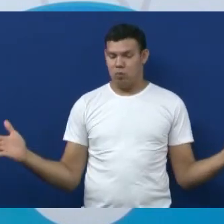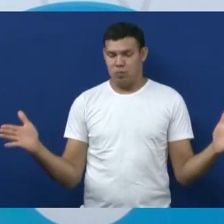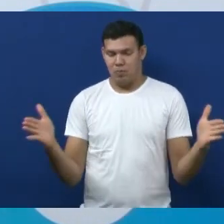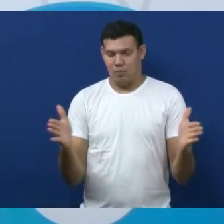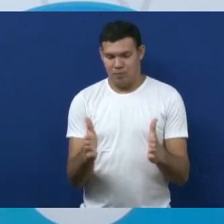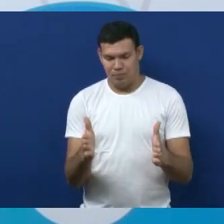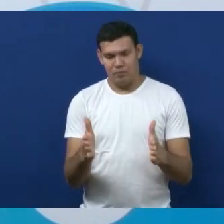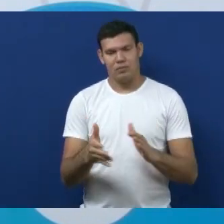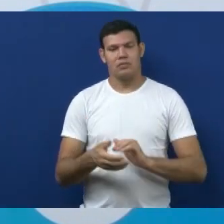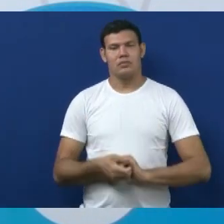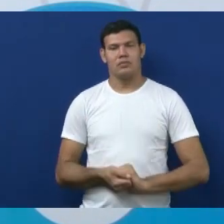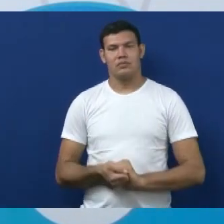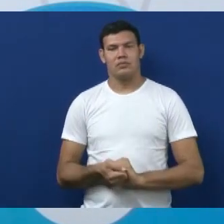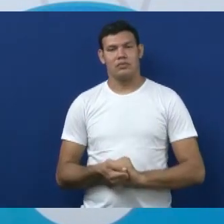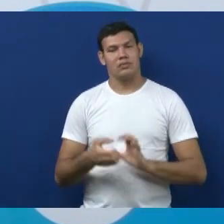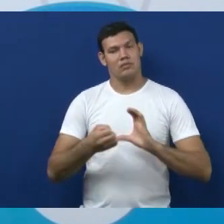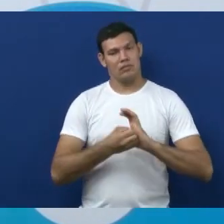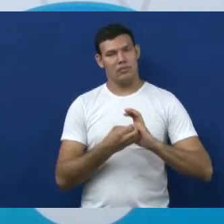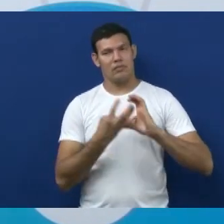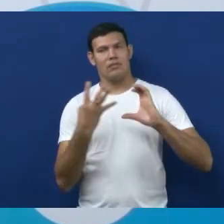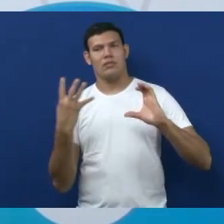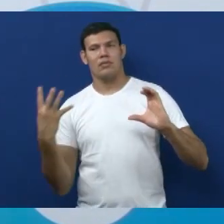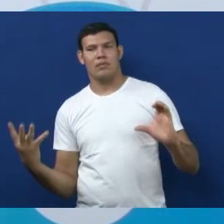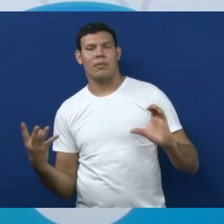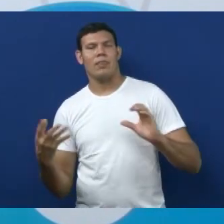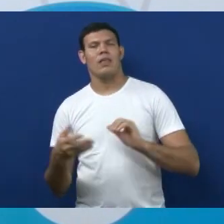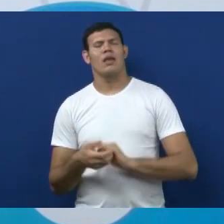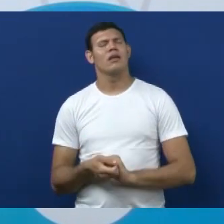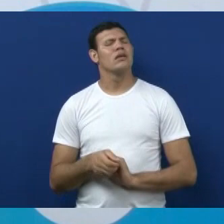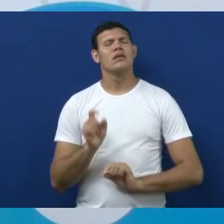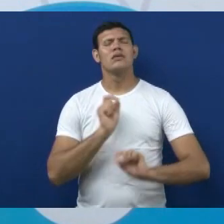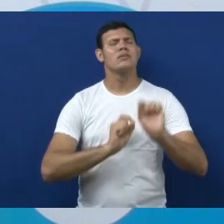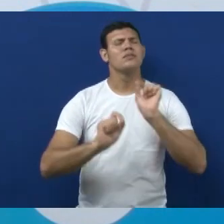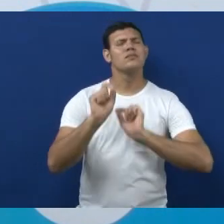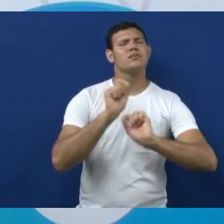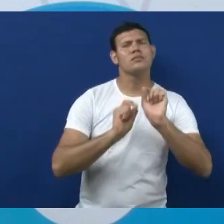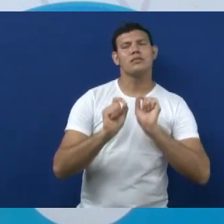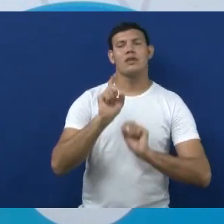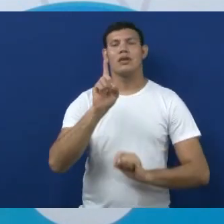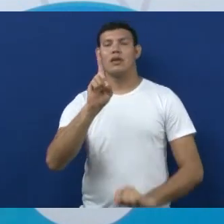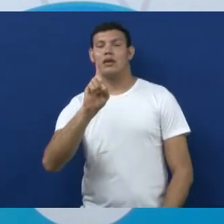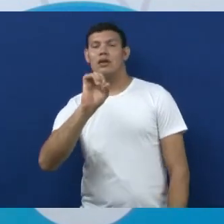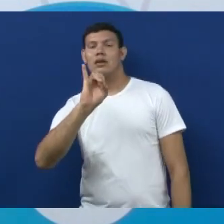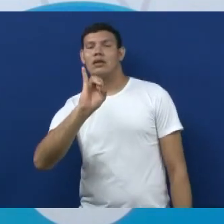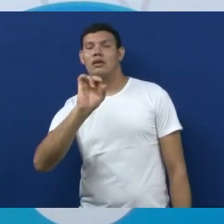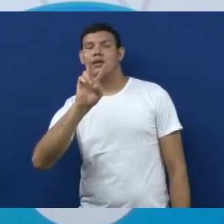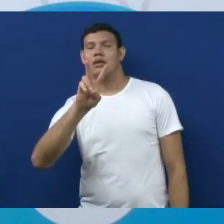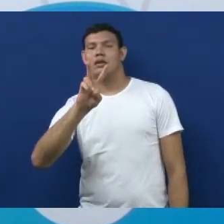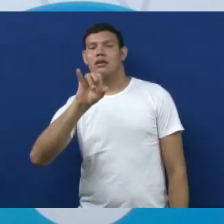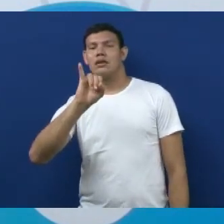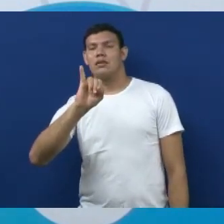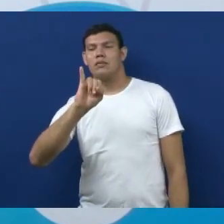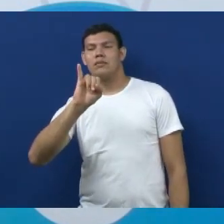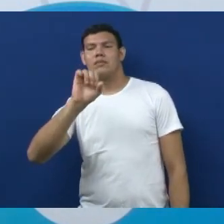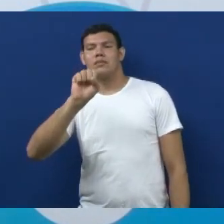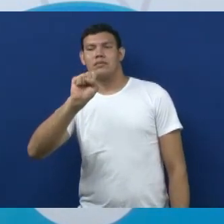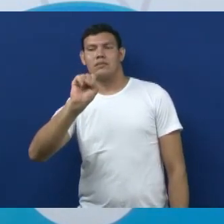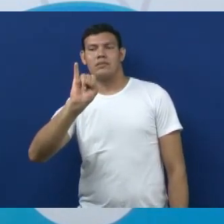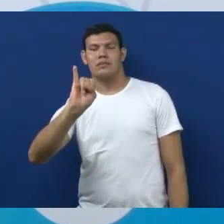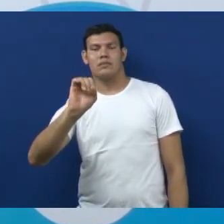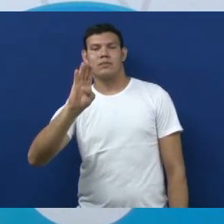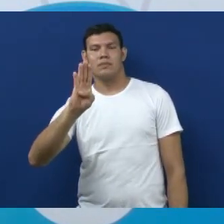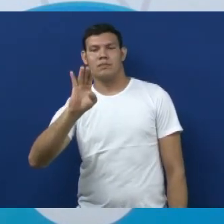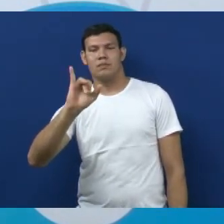é uma característica da matéria. A divisibilidade, o que é? É a capacidade que toda matéria tem de se dividir